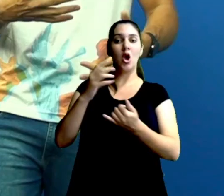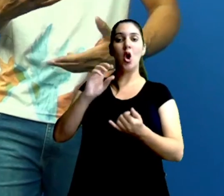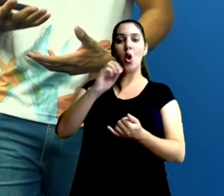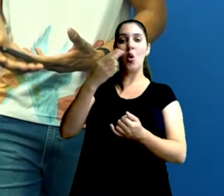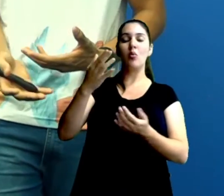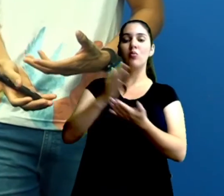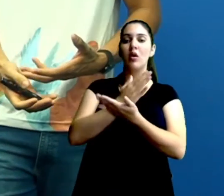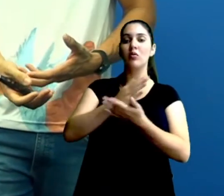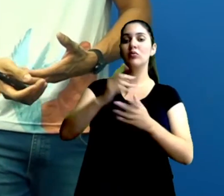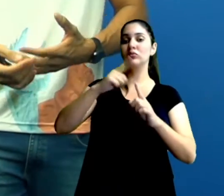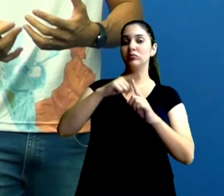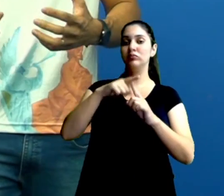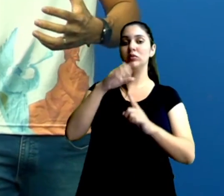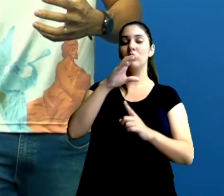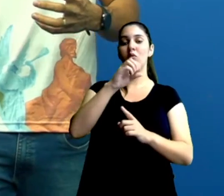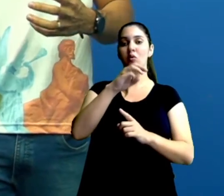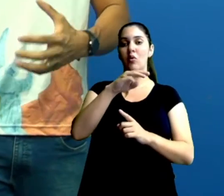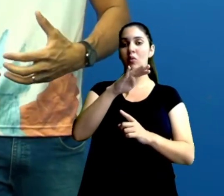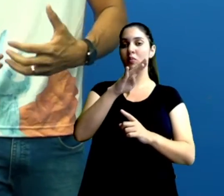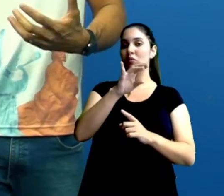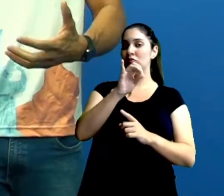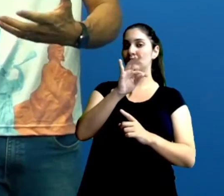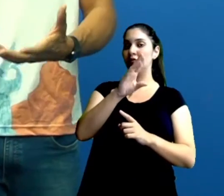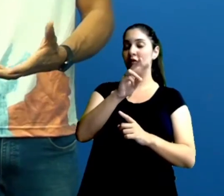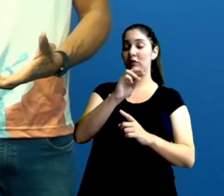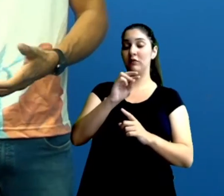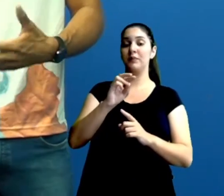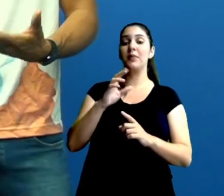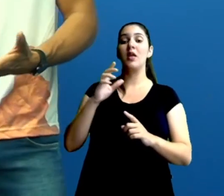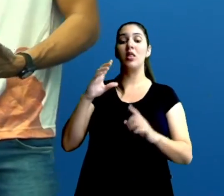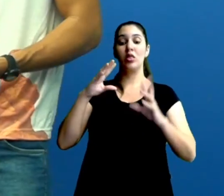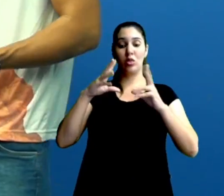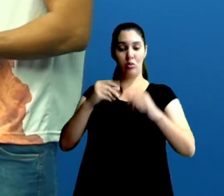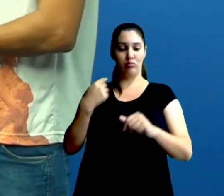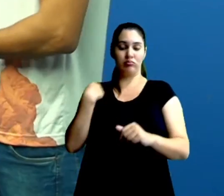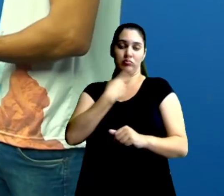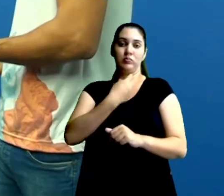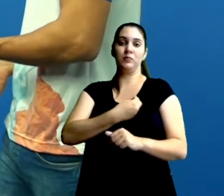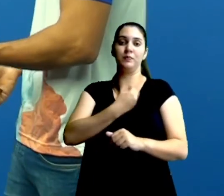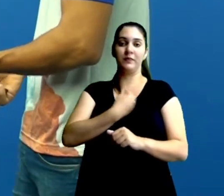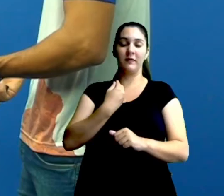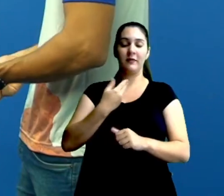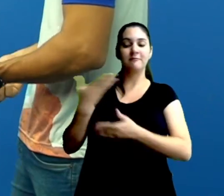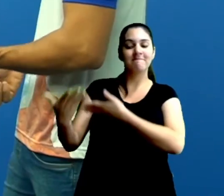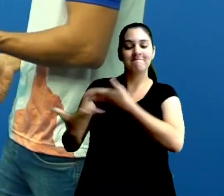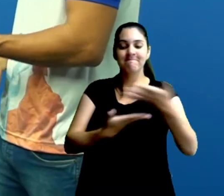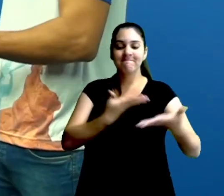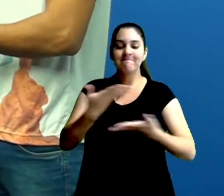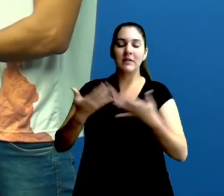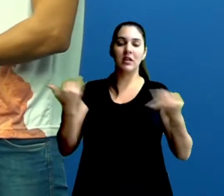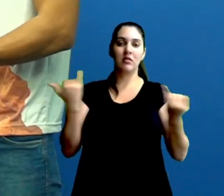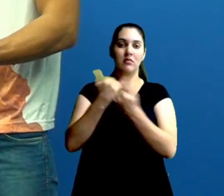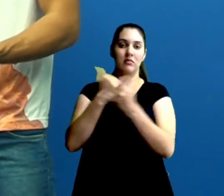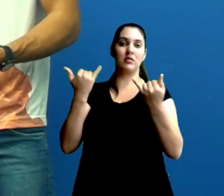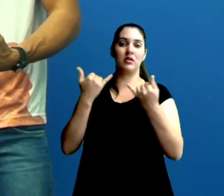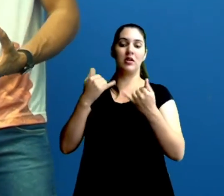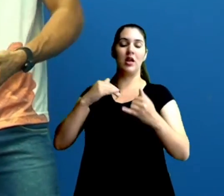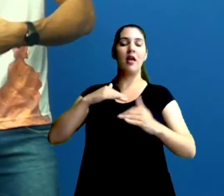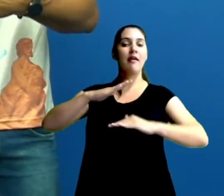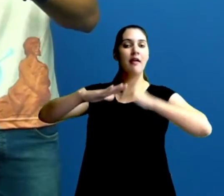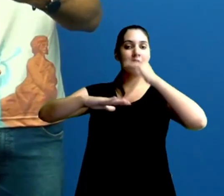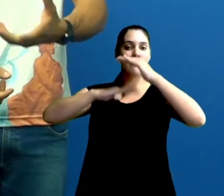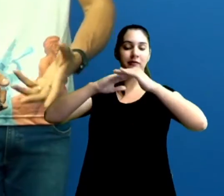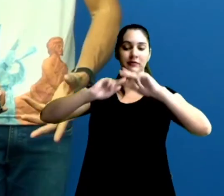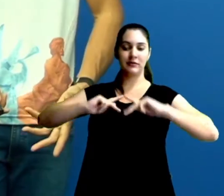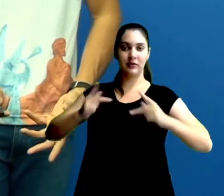algum tipo de combustível fóssil. Mas tudo na nossa vida vai estar relacionado com energia e a evolução da